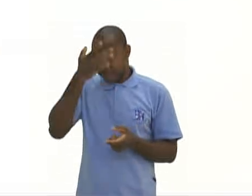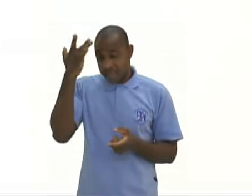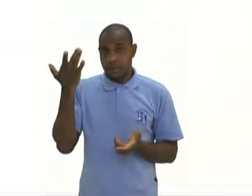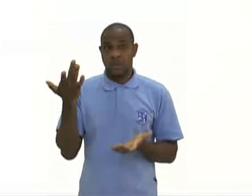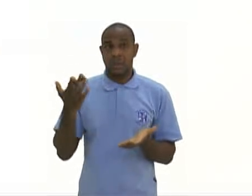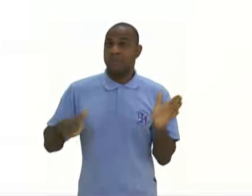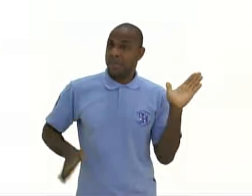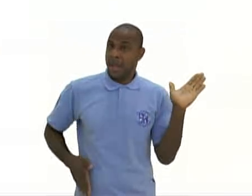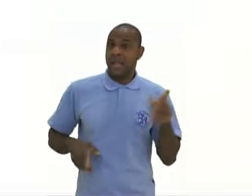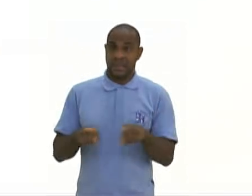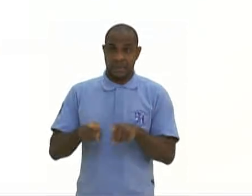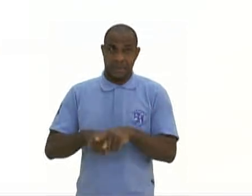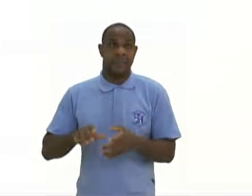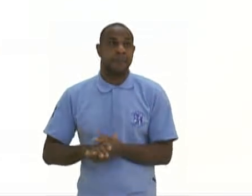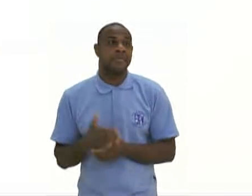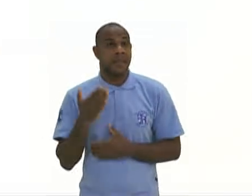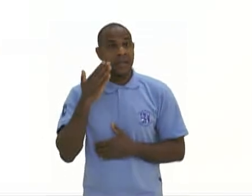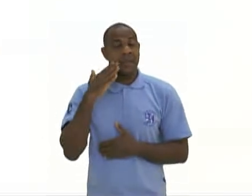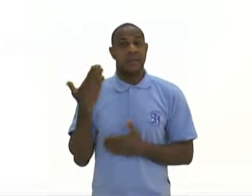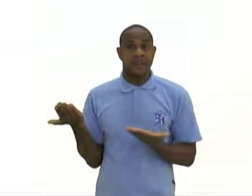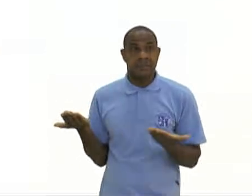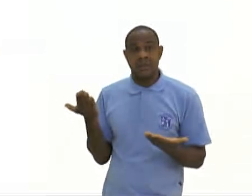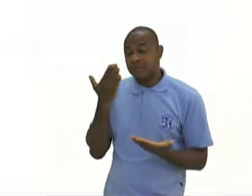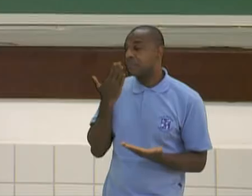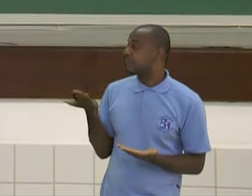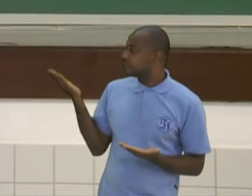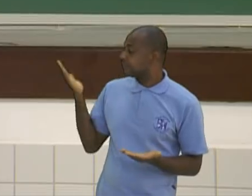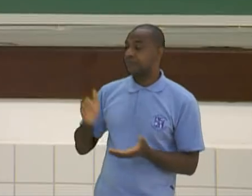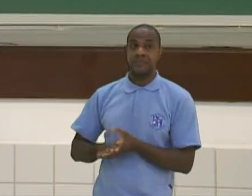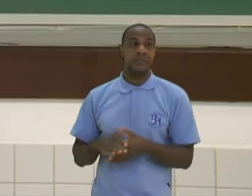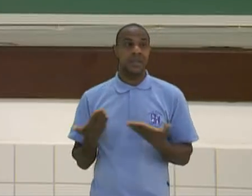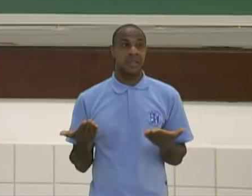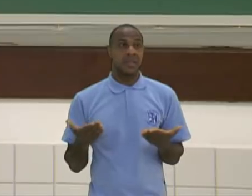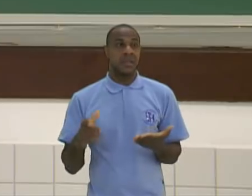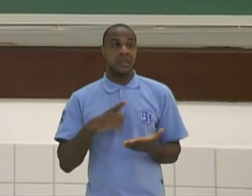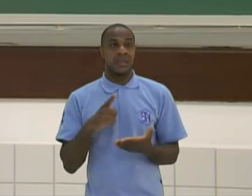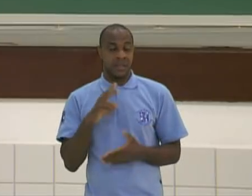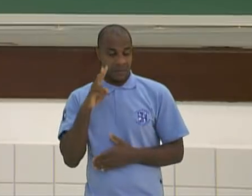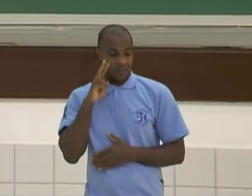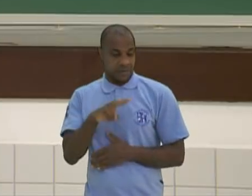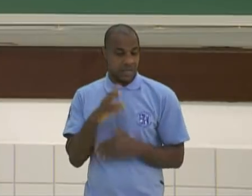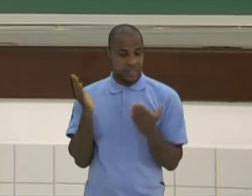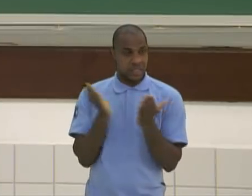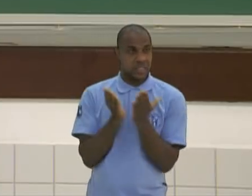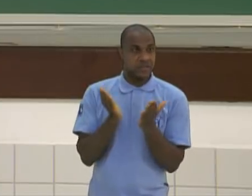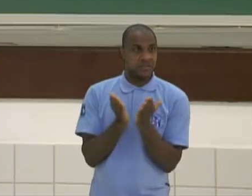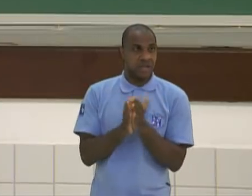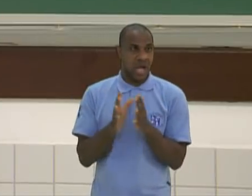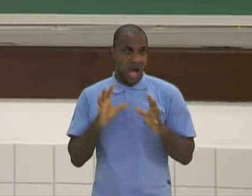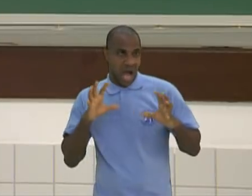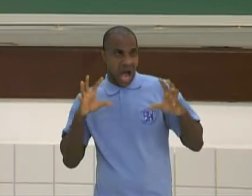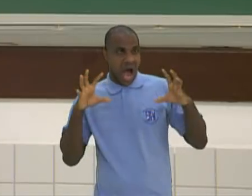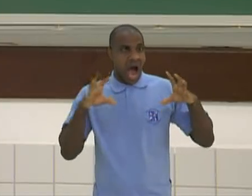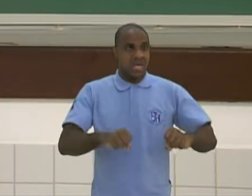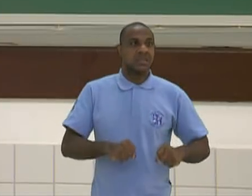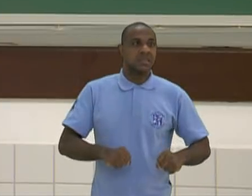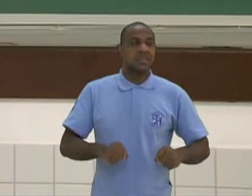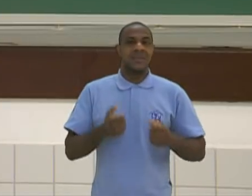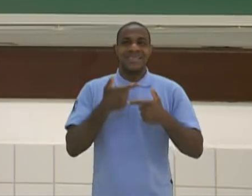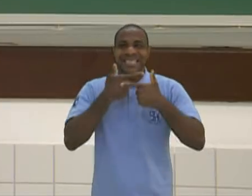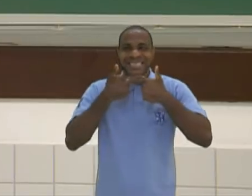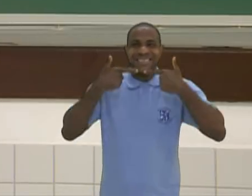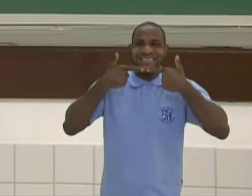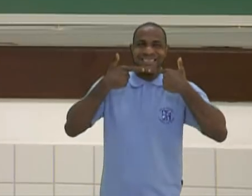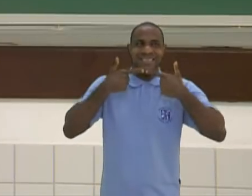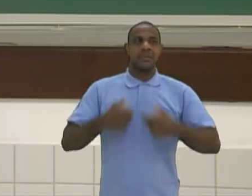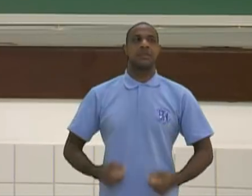que daí acabava que aumentava mais ainda o interesse dos romanos. Quando ele via aquele cristão sendo devorado por um urso, feliz da vida, com aquele sorriso